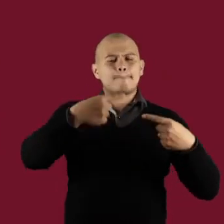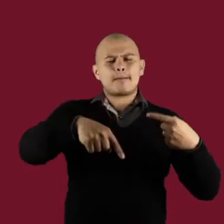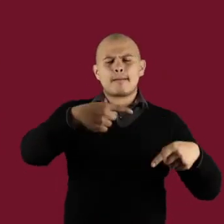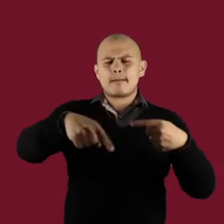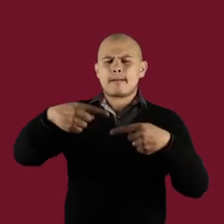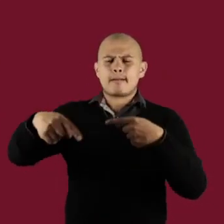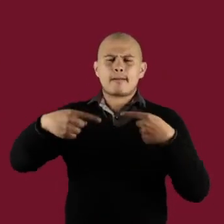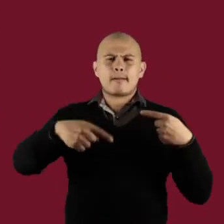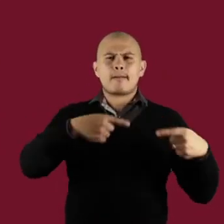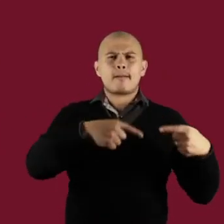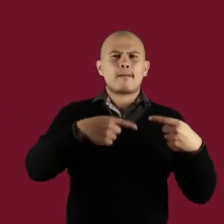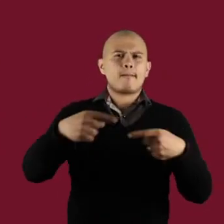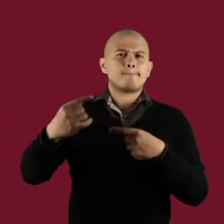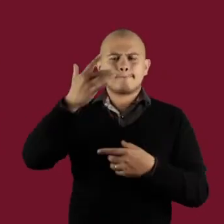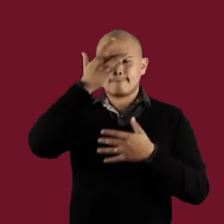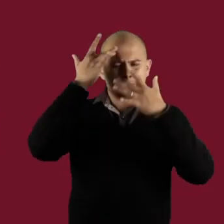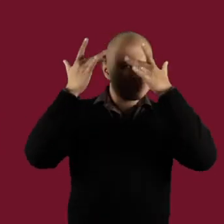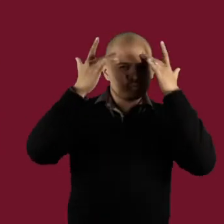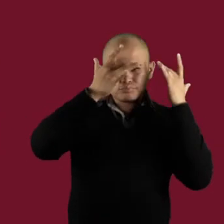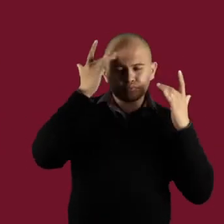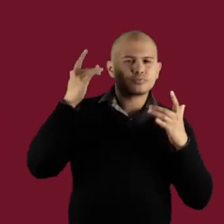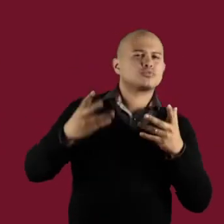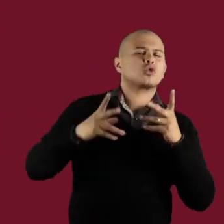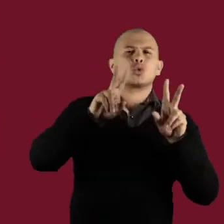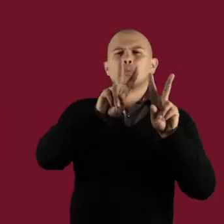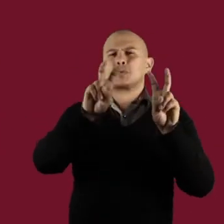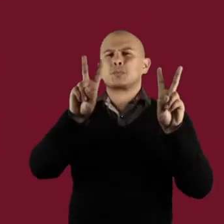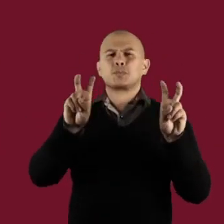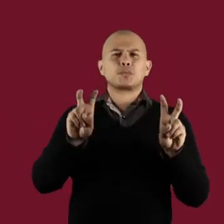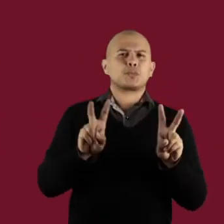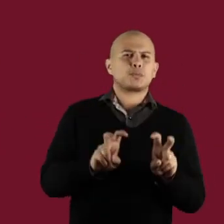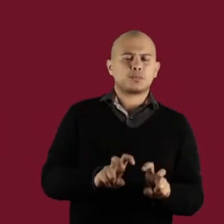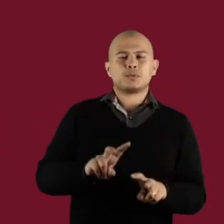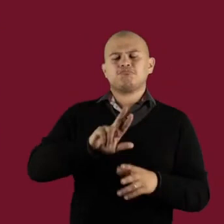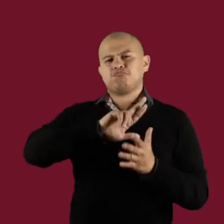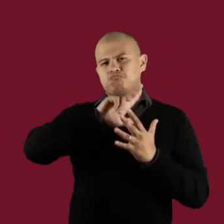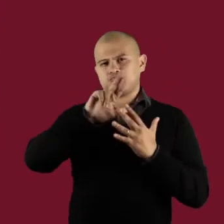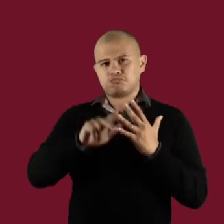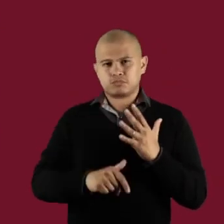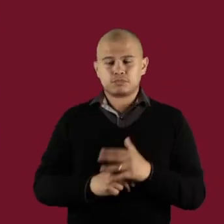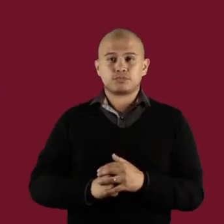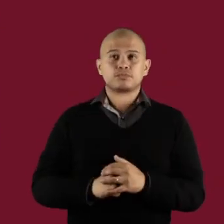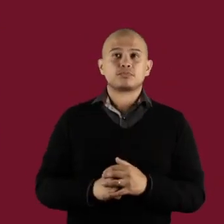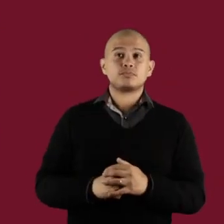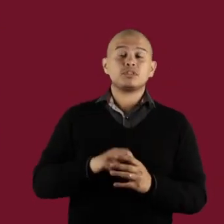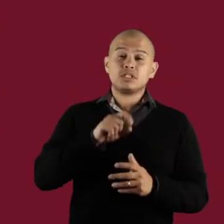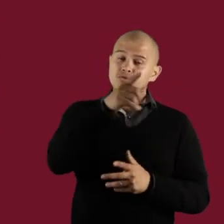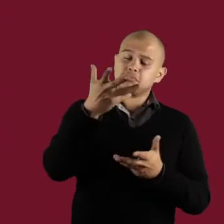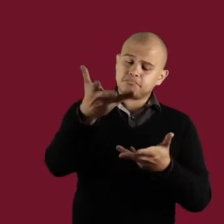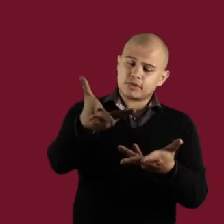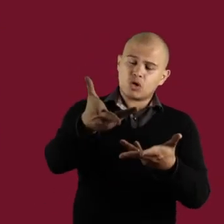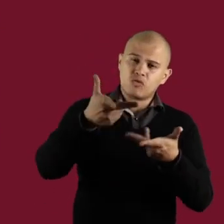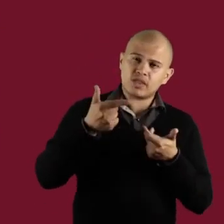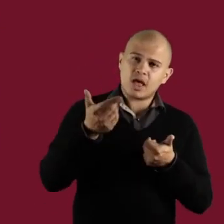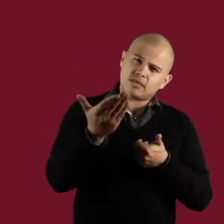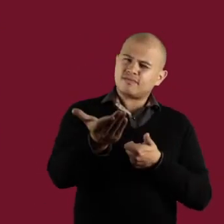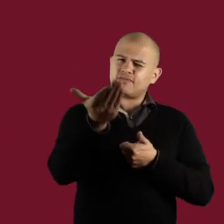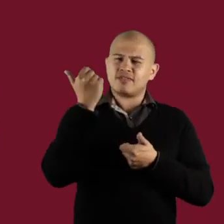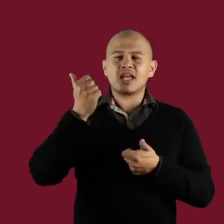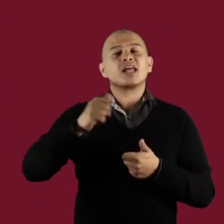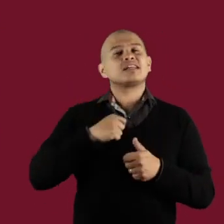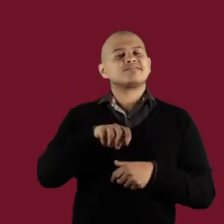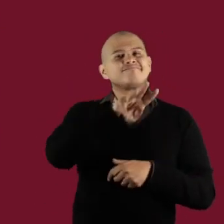este processo de recrutamento, né? E você está convidado. Entre na nossa página, além